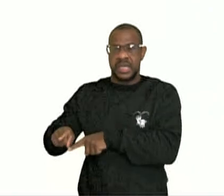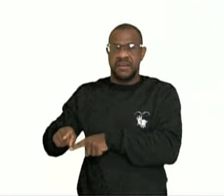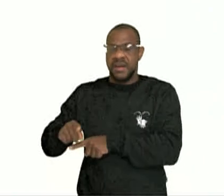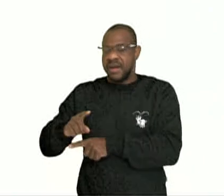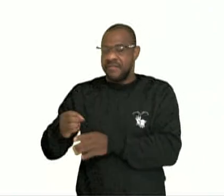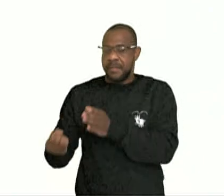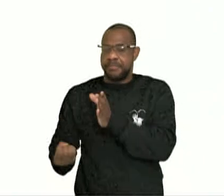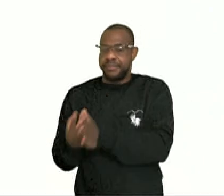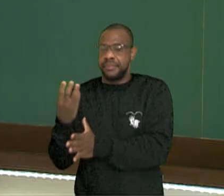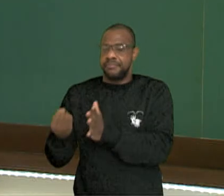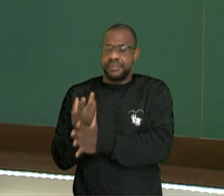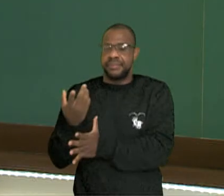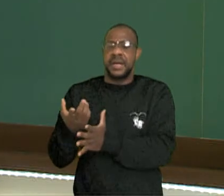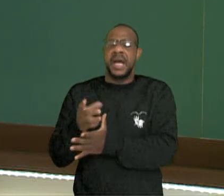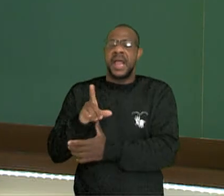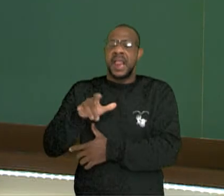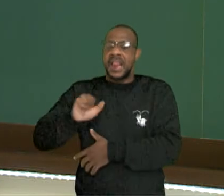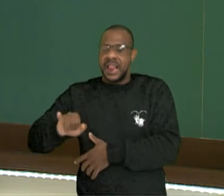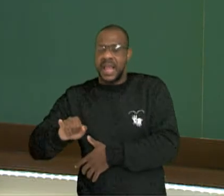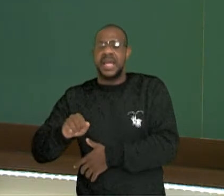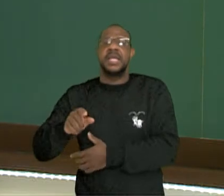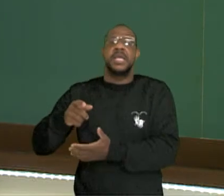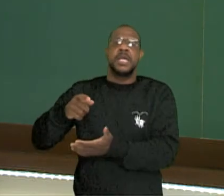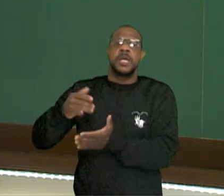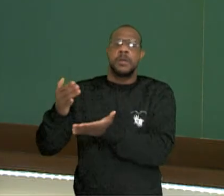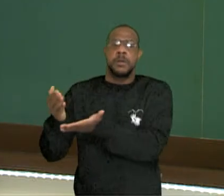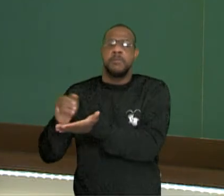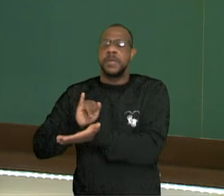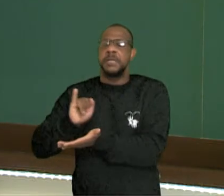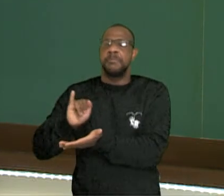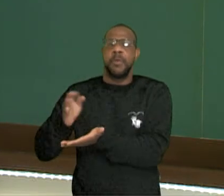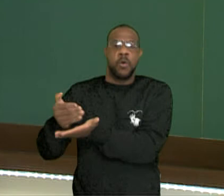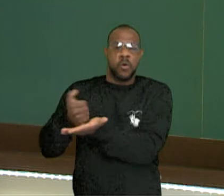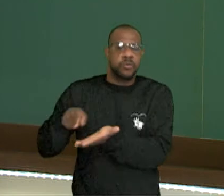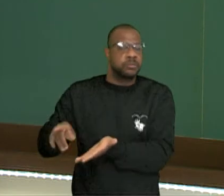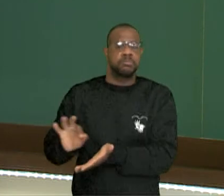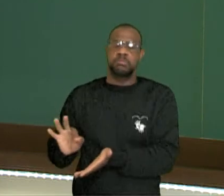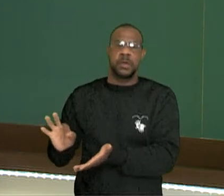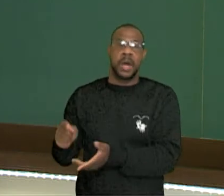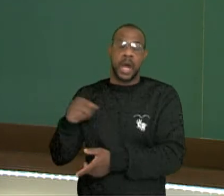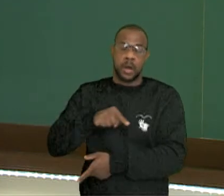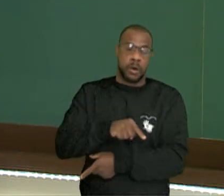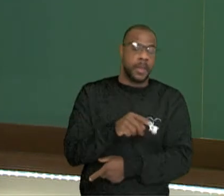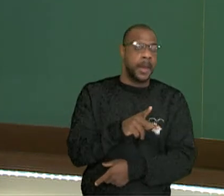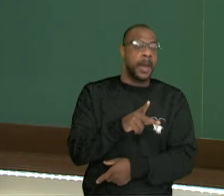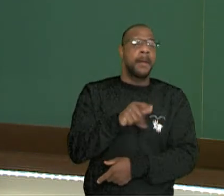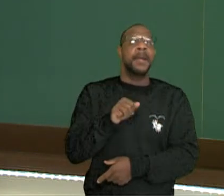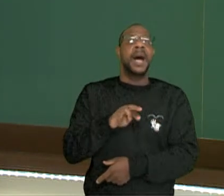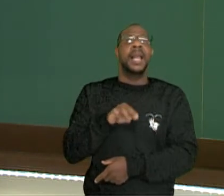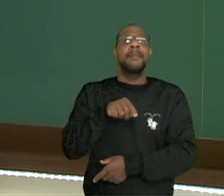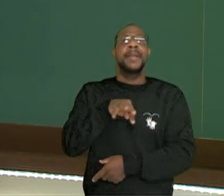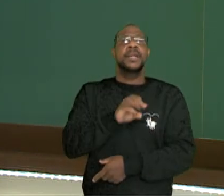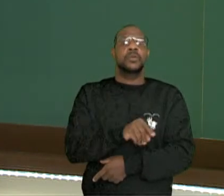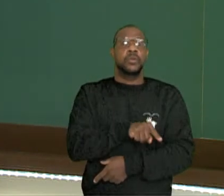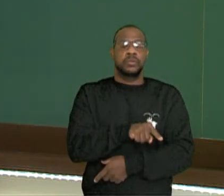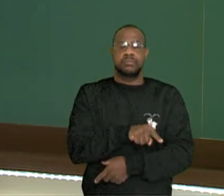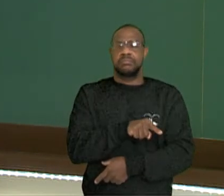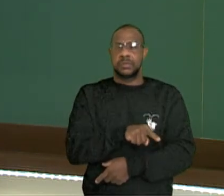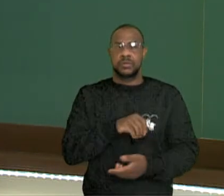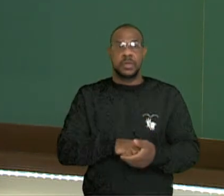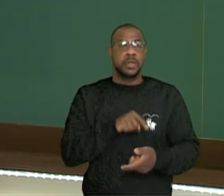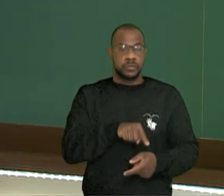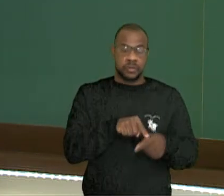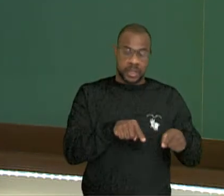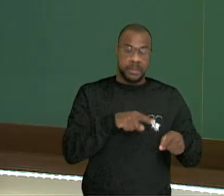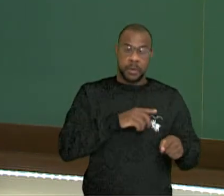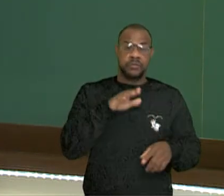principalmente os impostos, né? Isso agora é do parlamento, né? Apenas o parlamento poderia convocar as